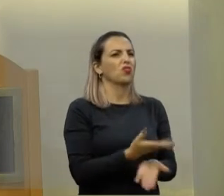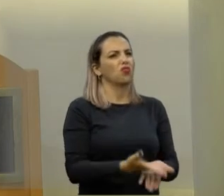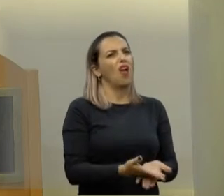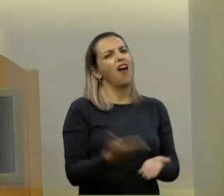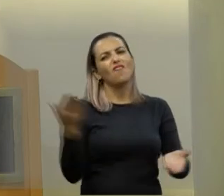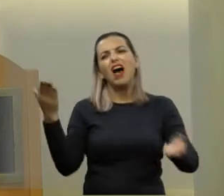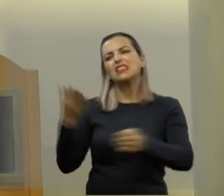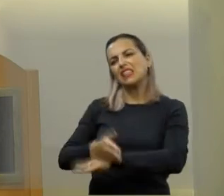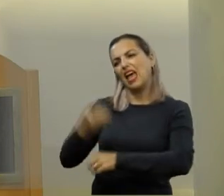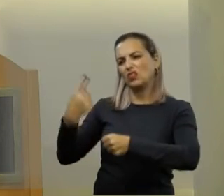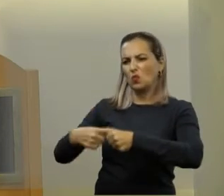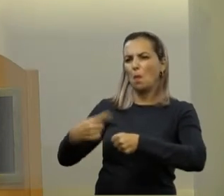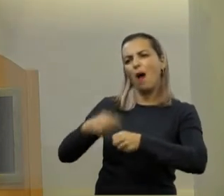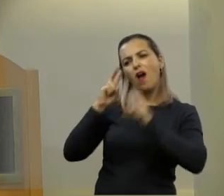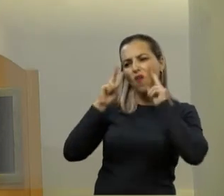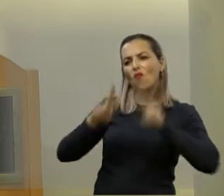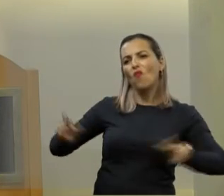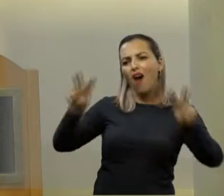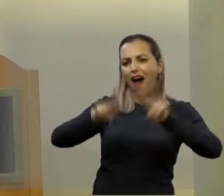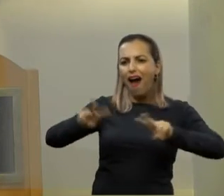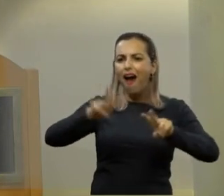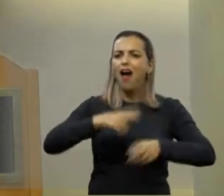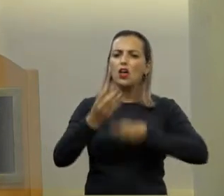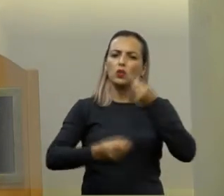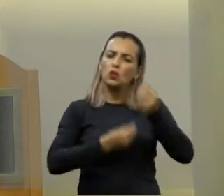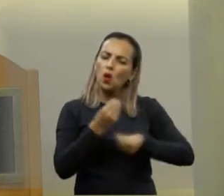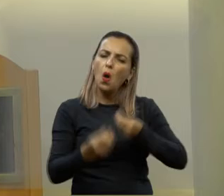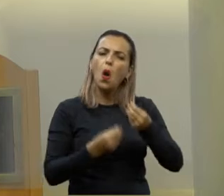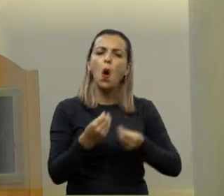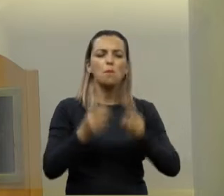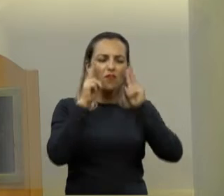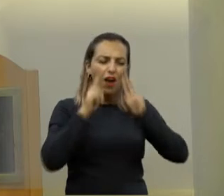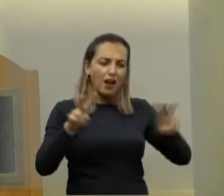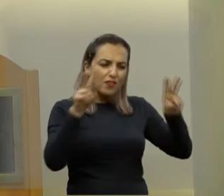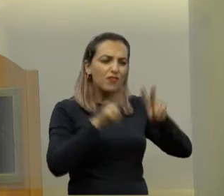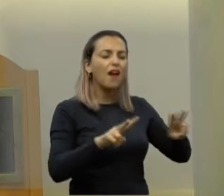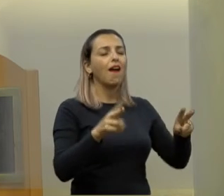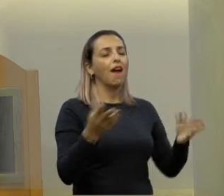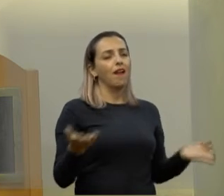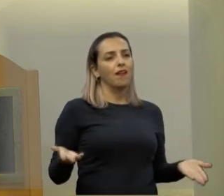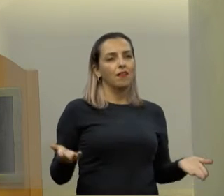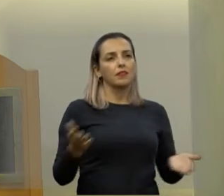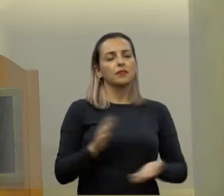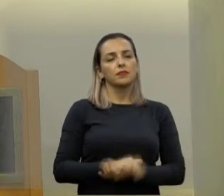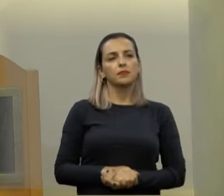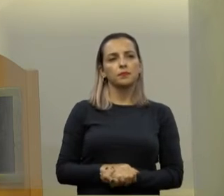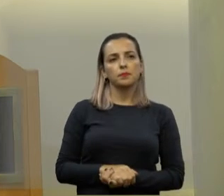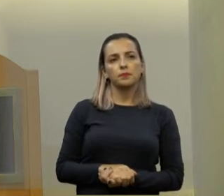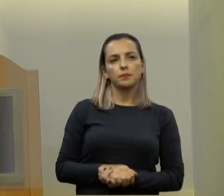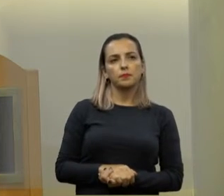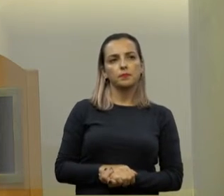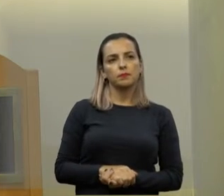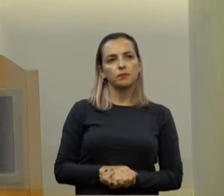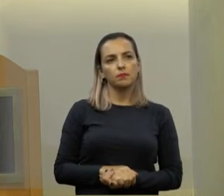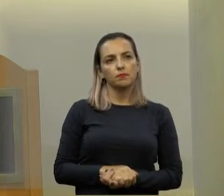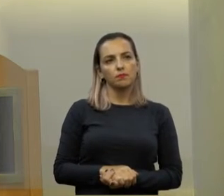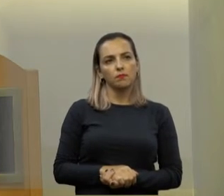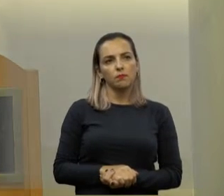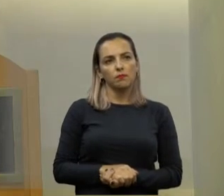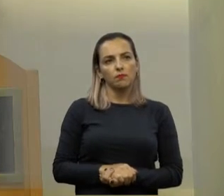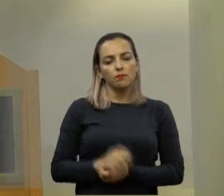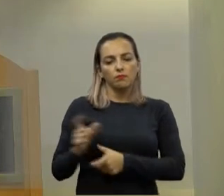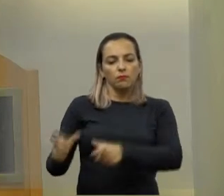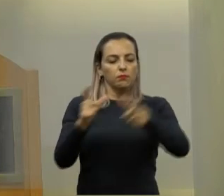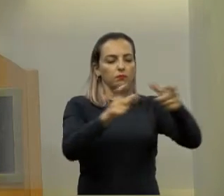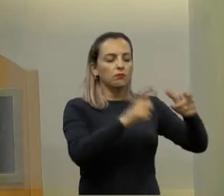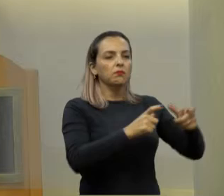fazer uma visita nos bairros Maria Luiza da vida aí ou dos Lagos a TV